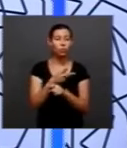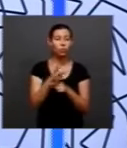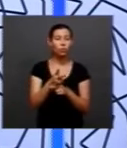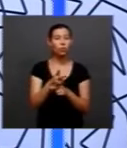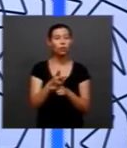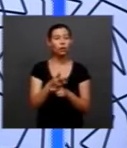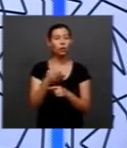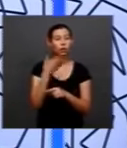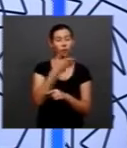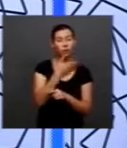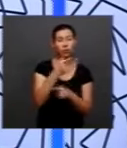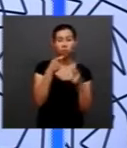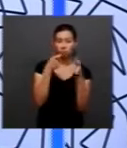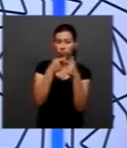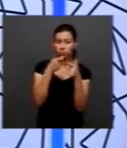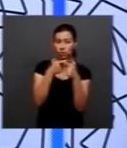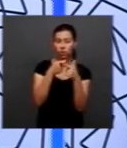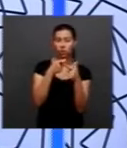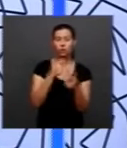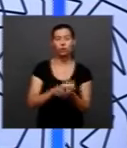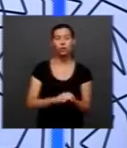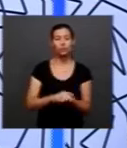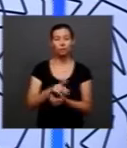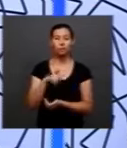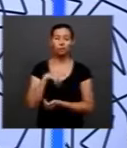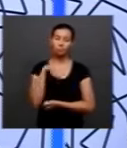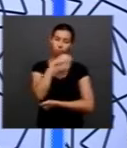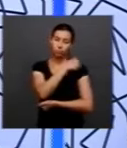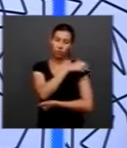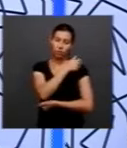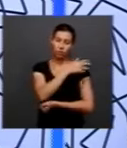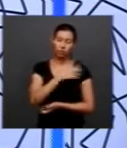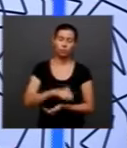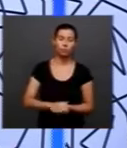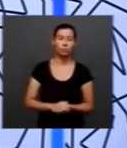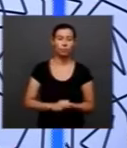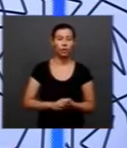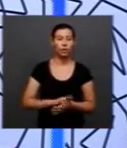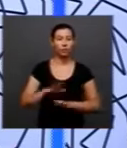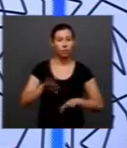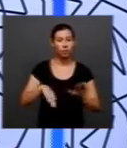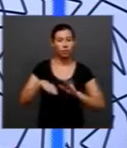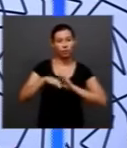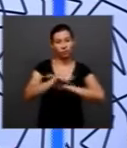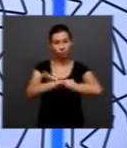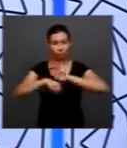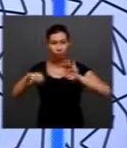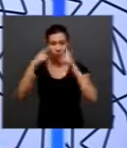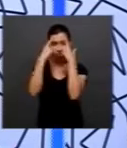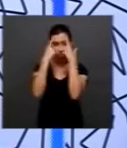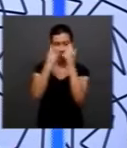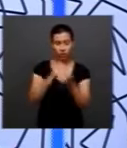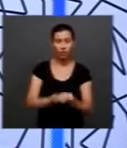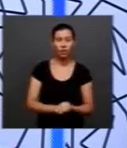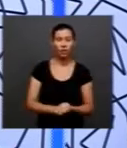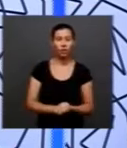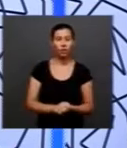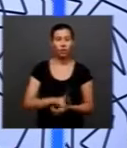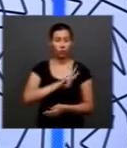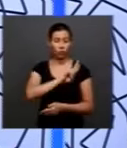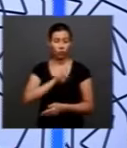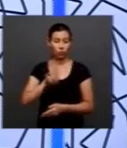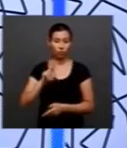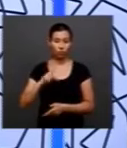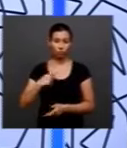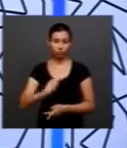preconceito vivenciado nos próprios serviços, para situações de violência, de não respeito ao nome social, de não